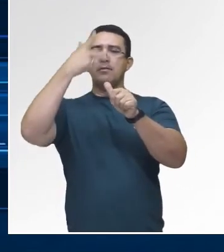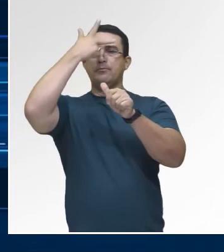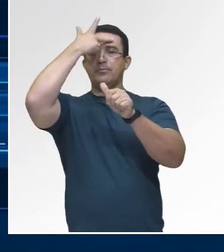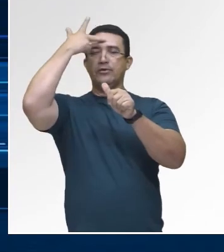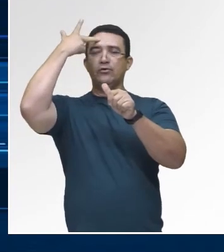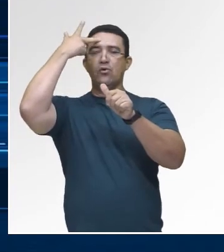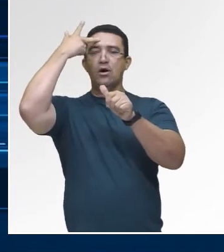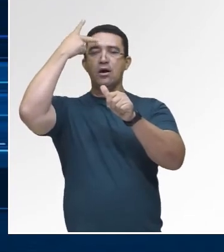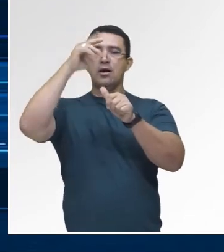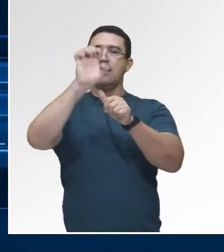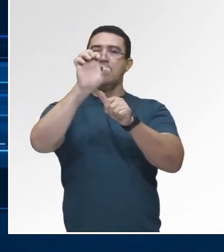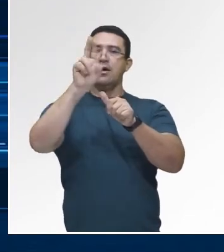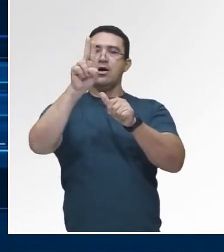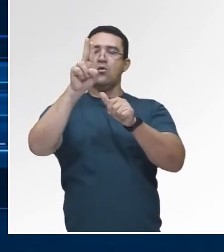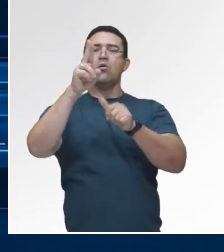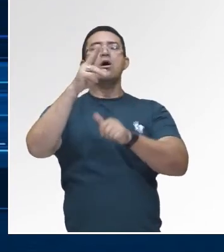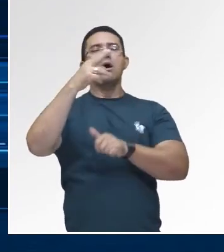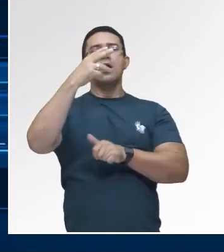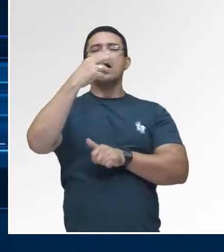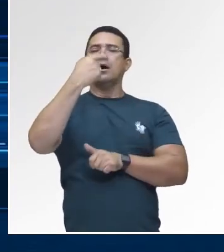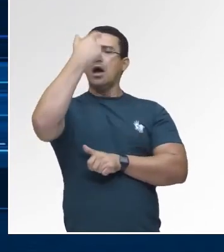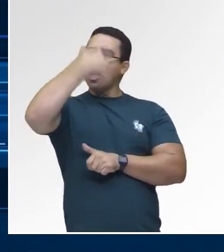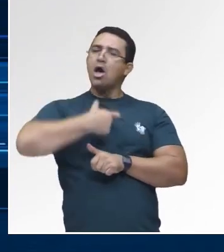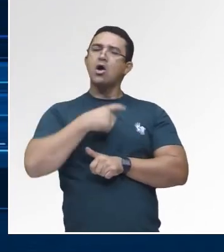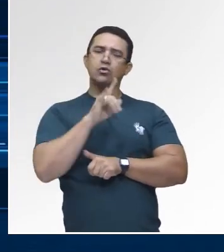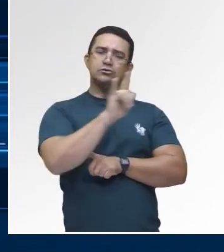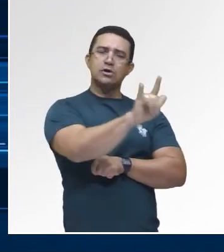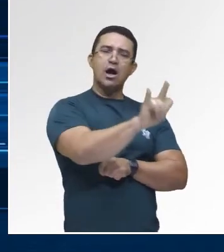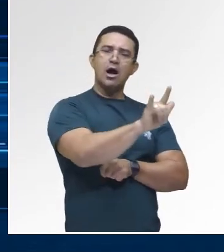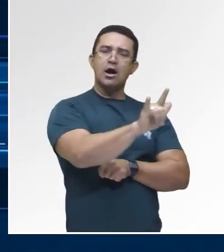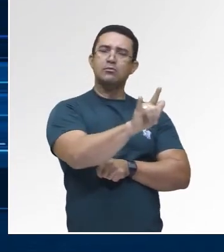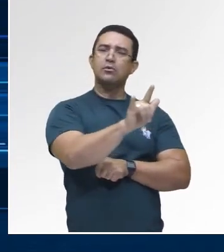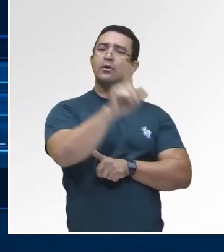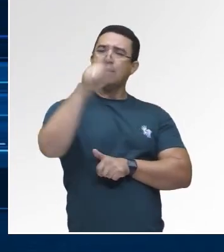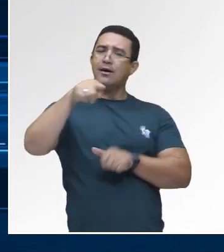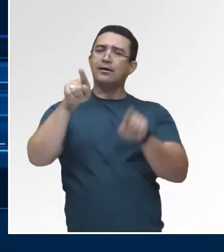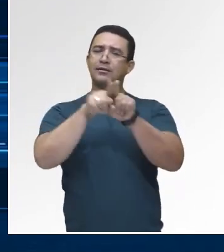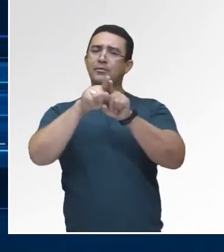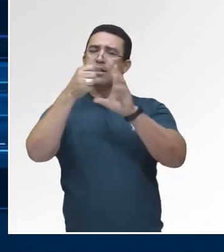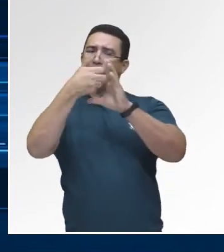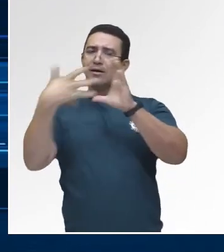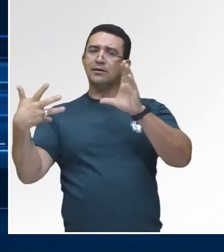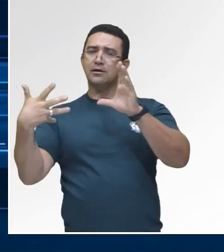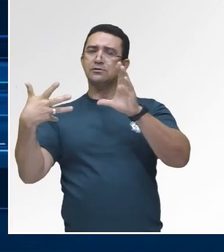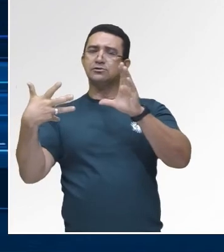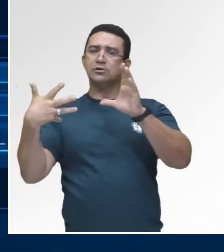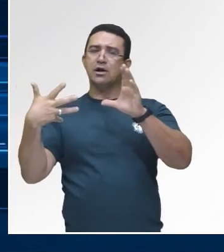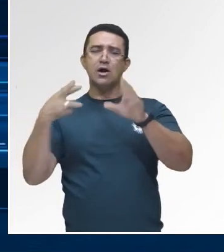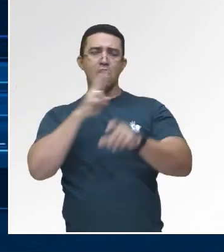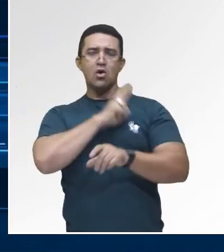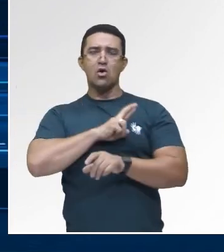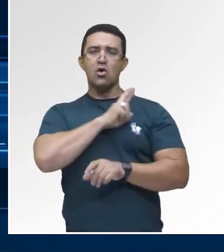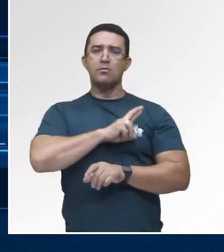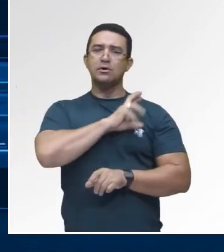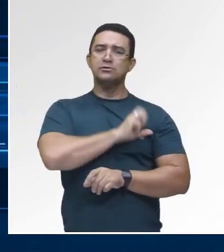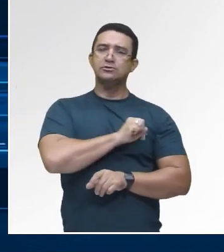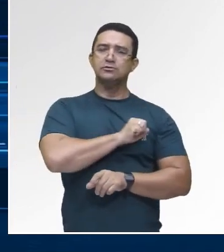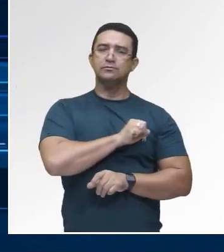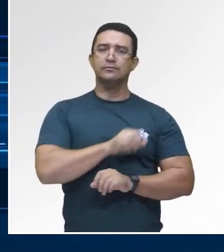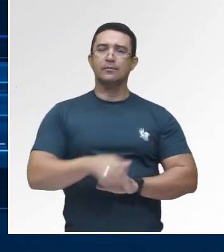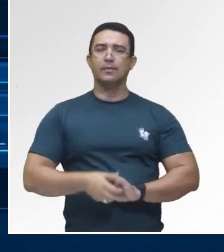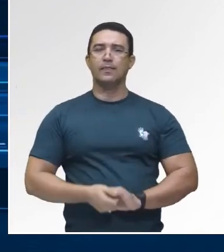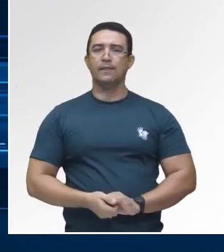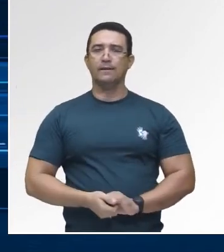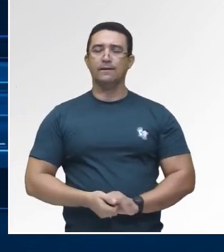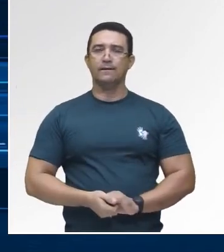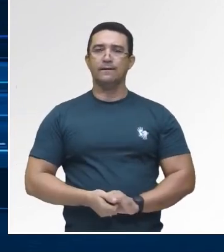né? Individualismo, eu te amo e tudo mais, são características que vai do romantismo. Muito bem.